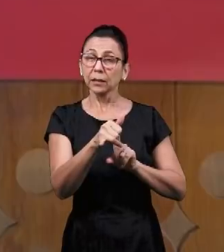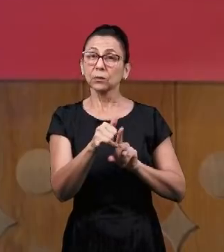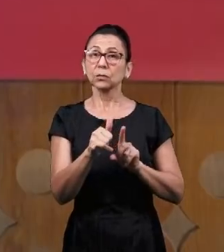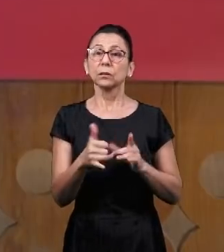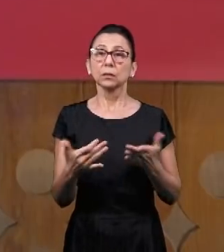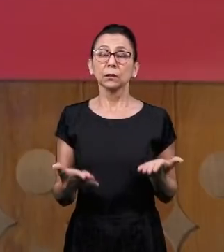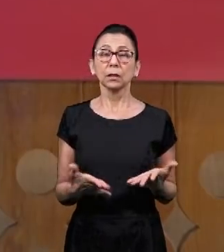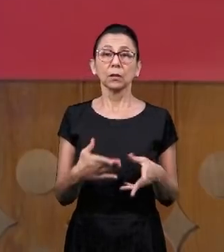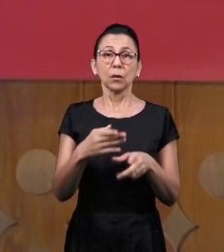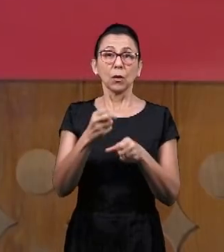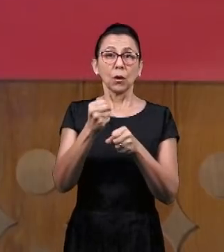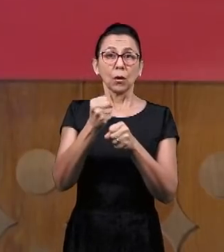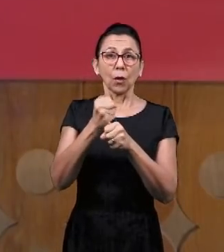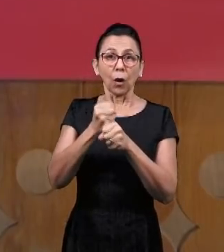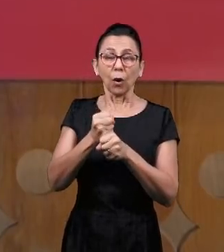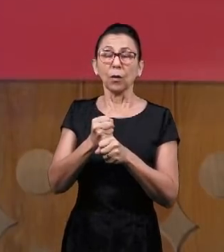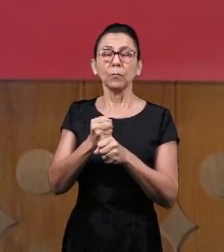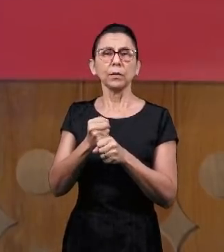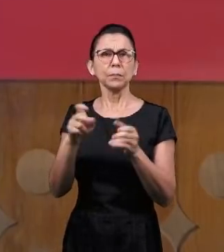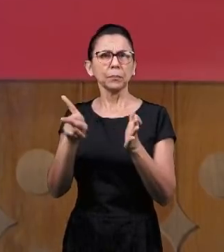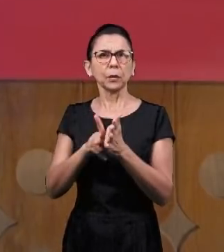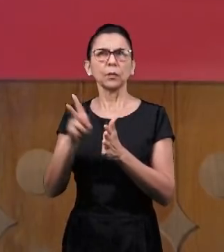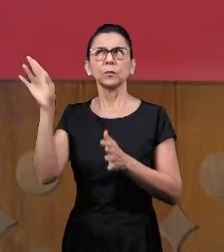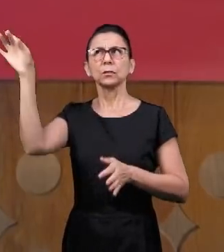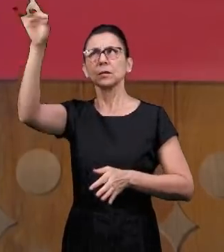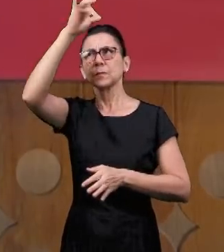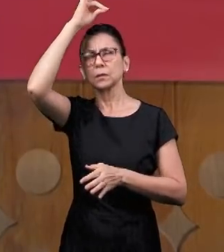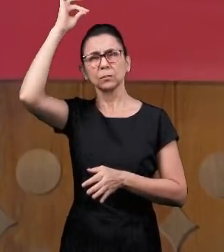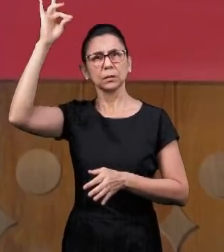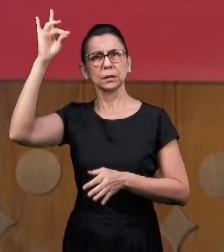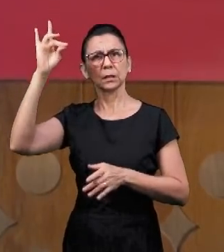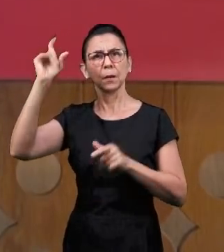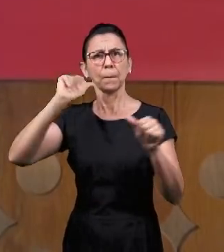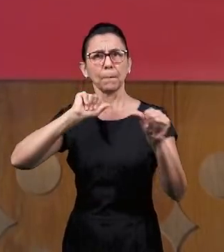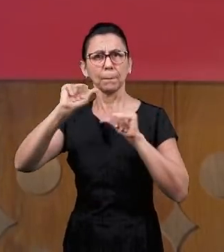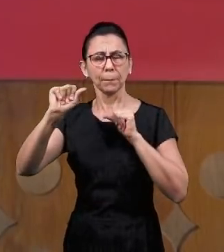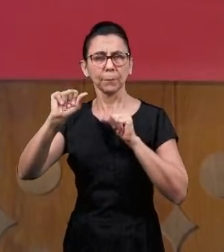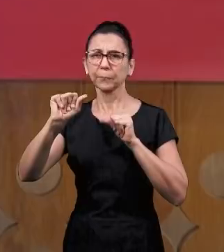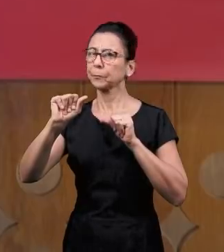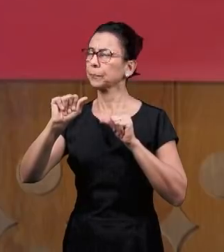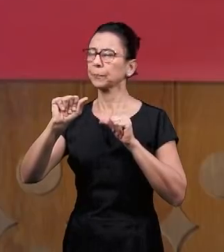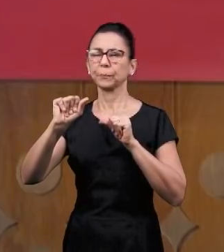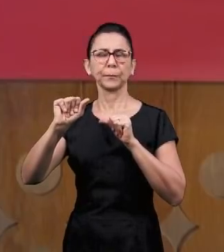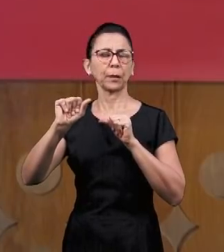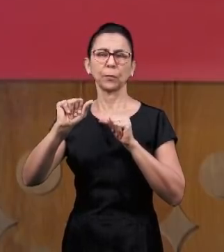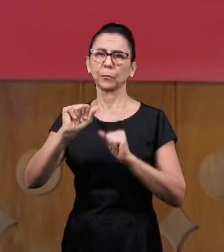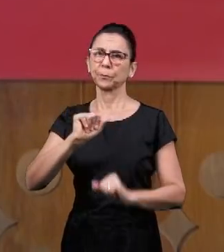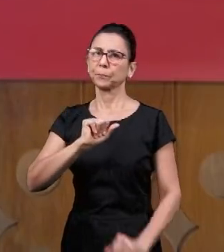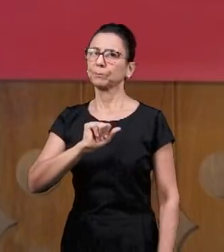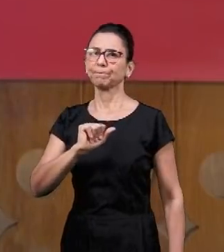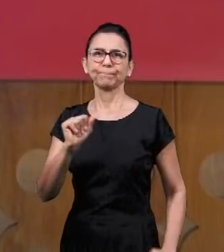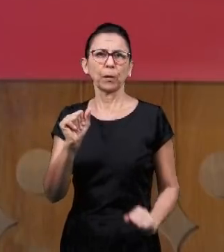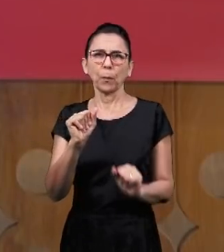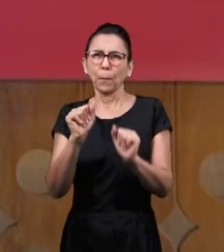muda esse projeto. Esse projeto é um projeto que não vai ser